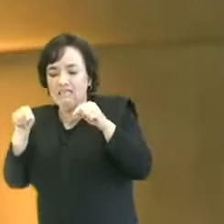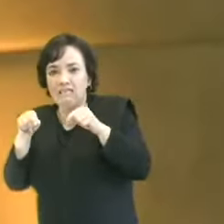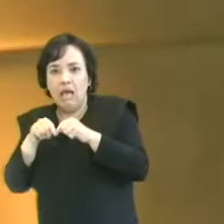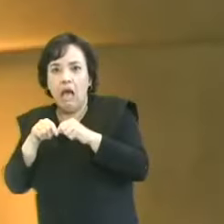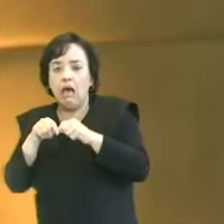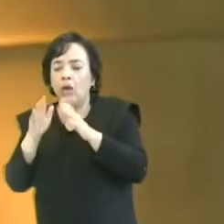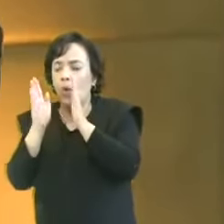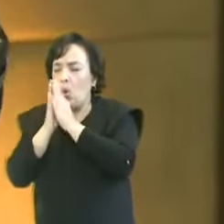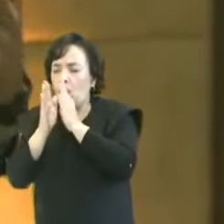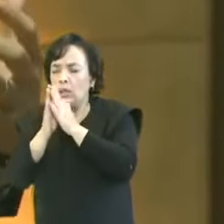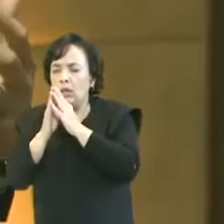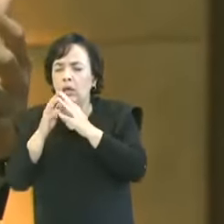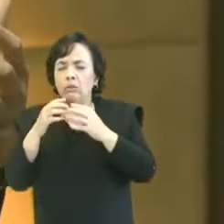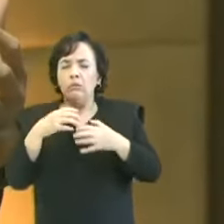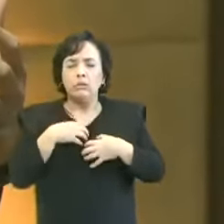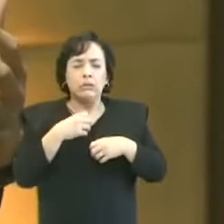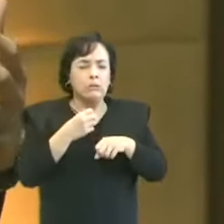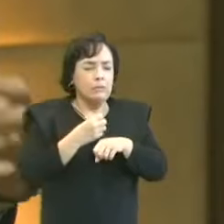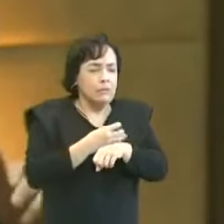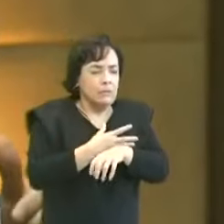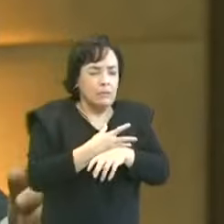nas pernas, eu chorava.